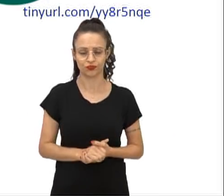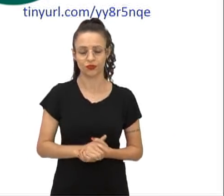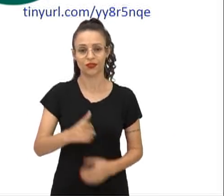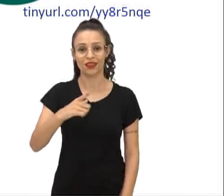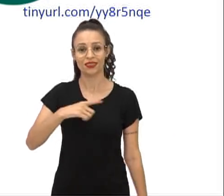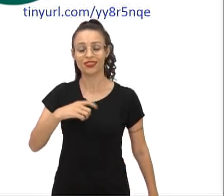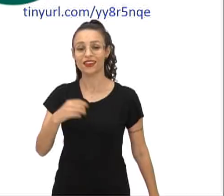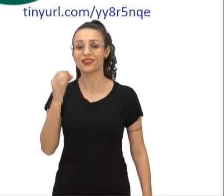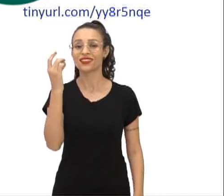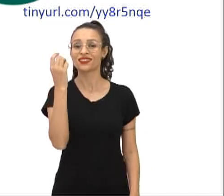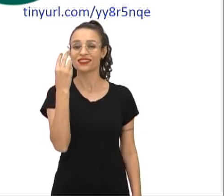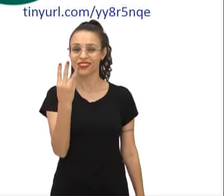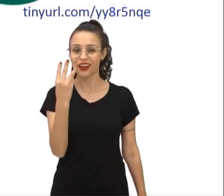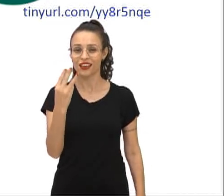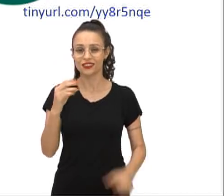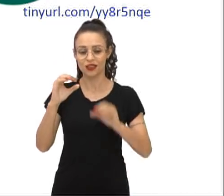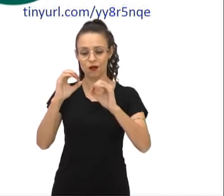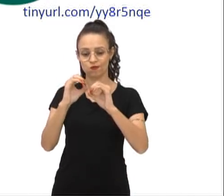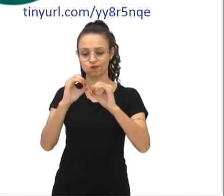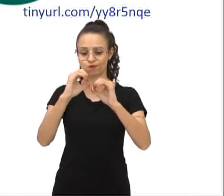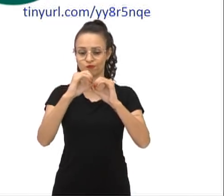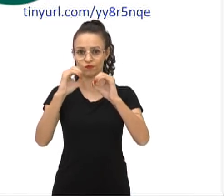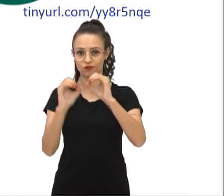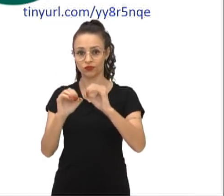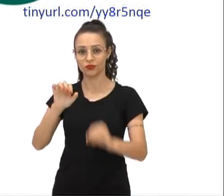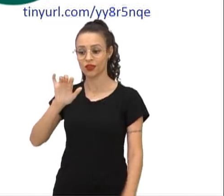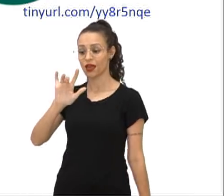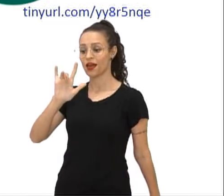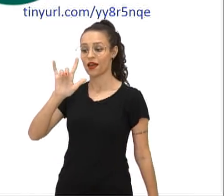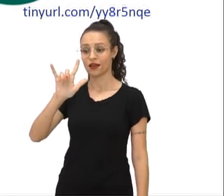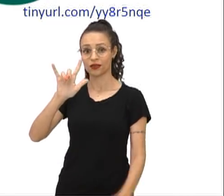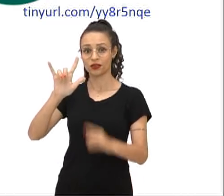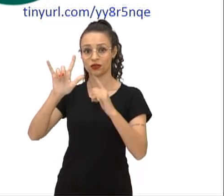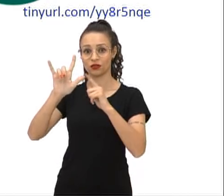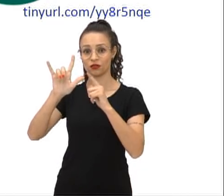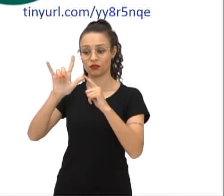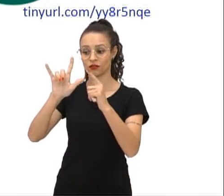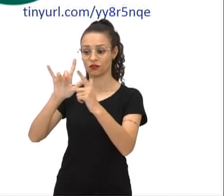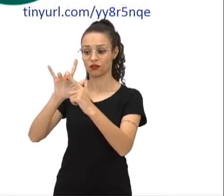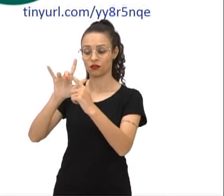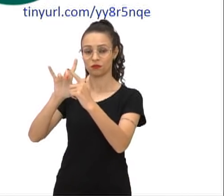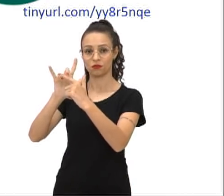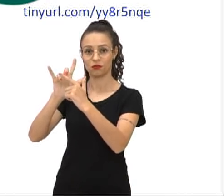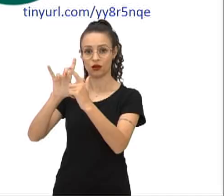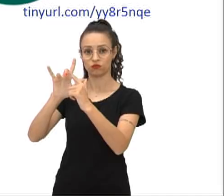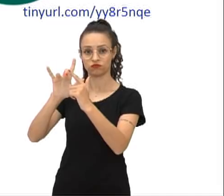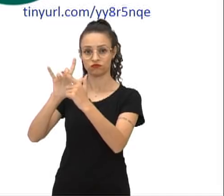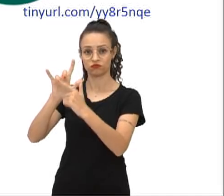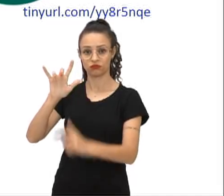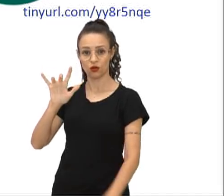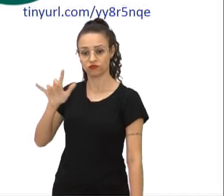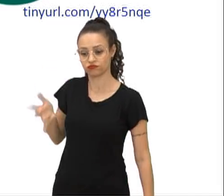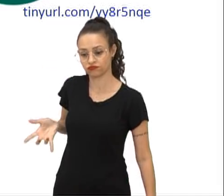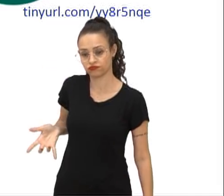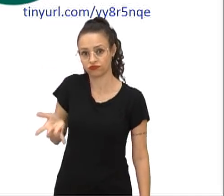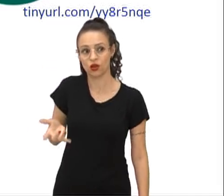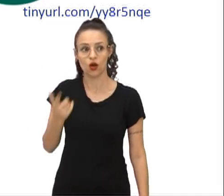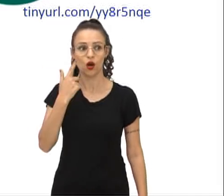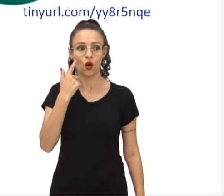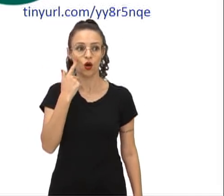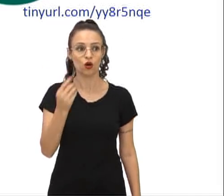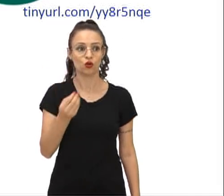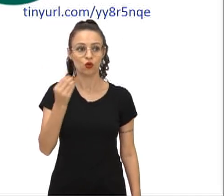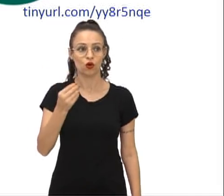3 furos, sendo o maior para o polegar e os menores para os dedos anular e médio. Então, olha